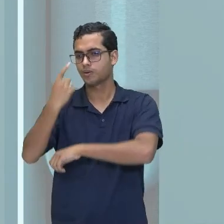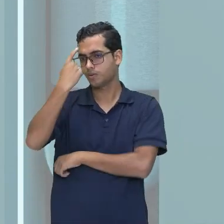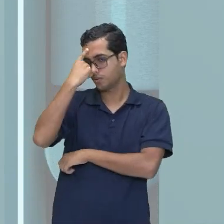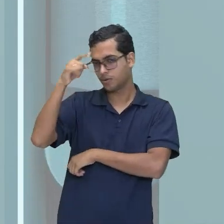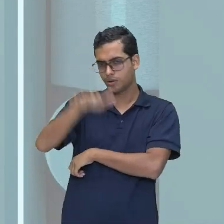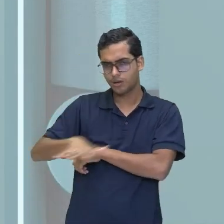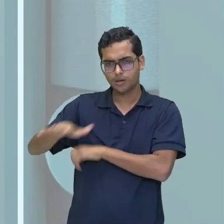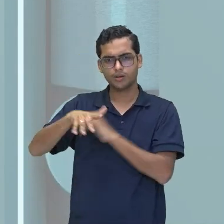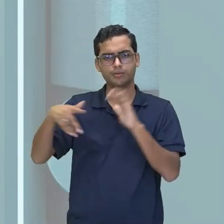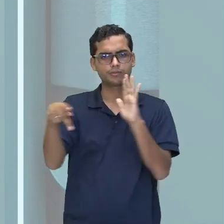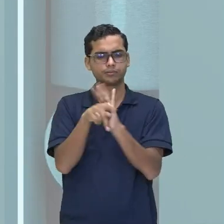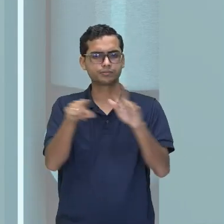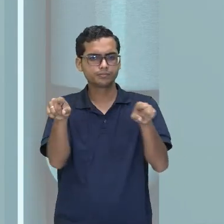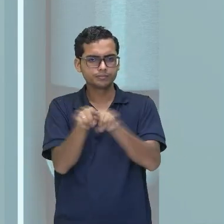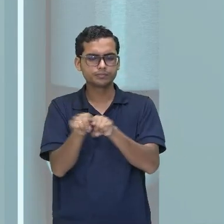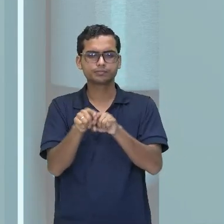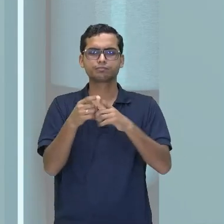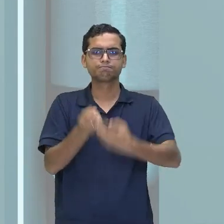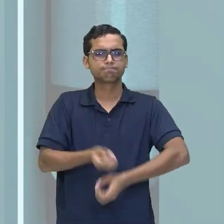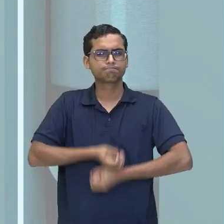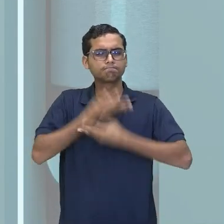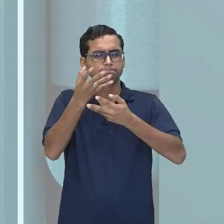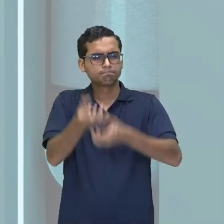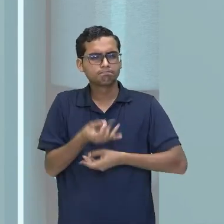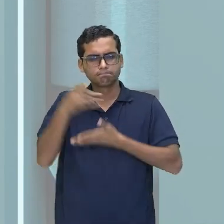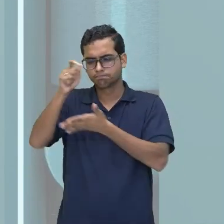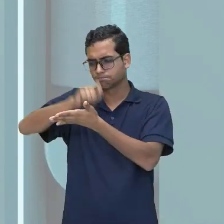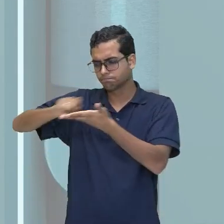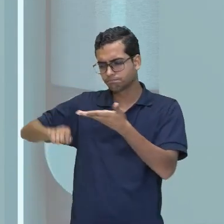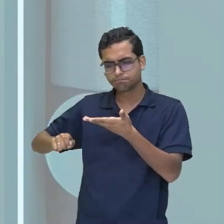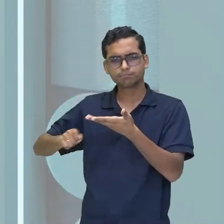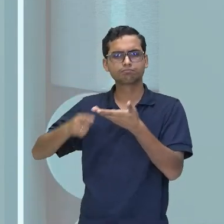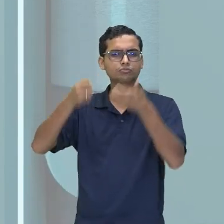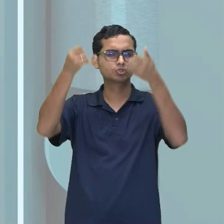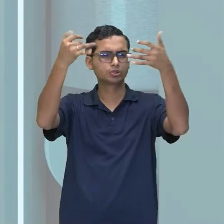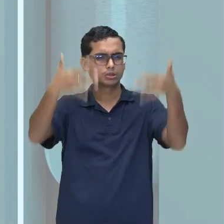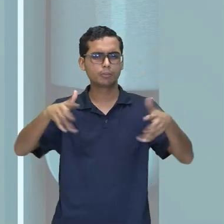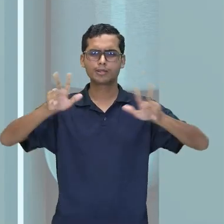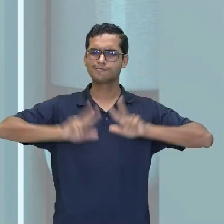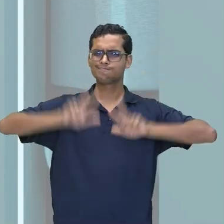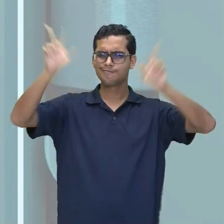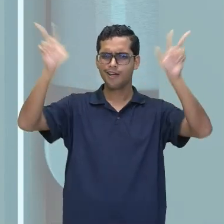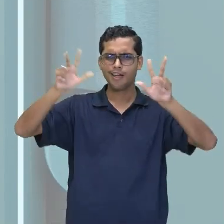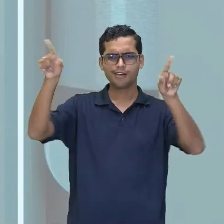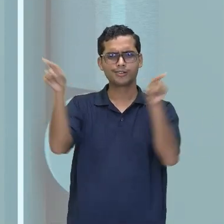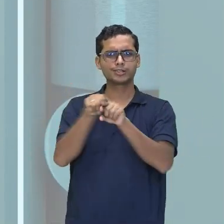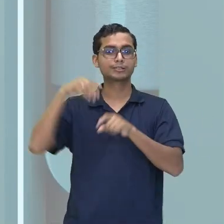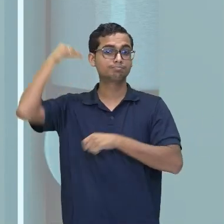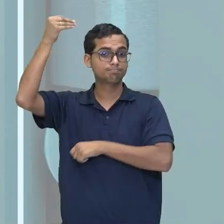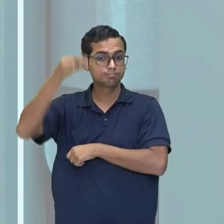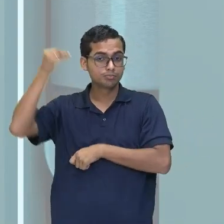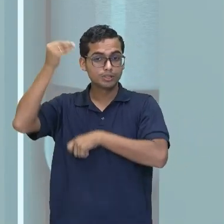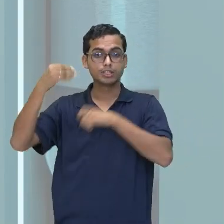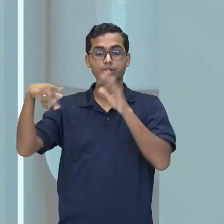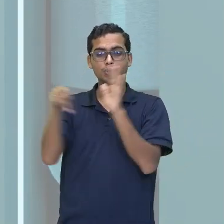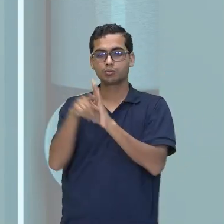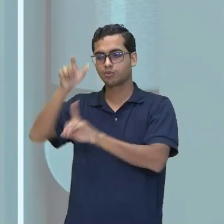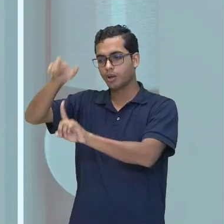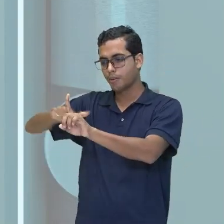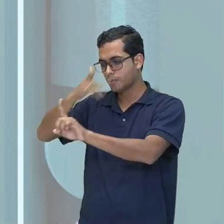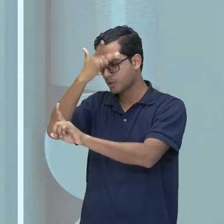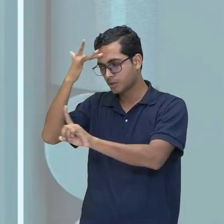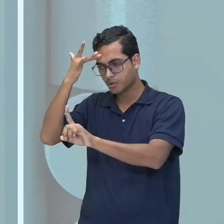Esse poema que ele escreveu conta todas as aventuras de Vasco da Gama, né? E